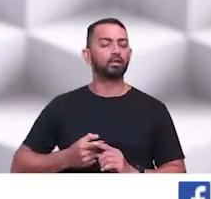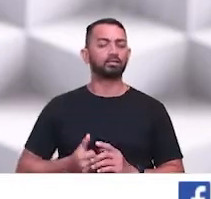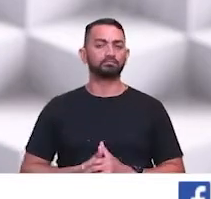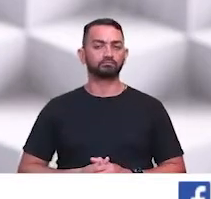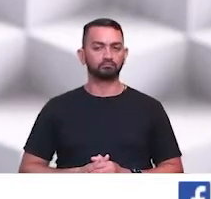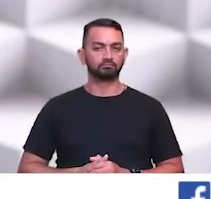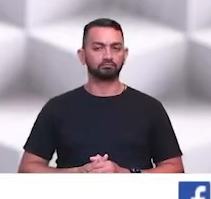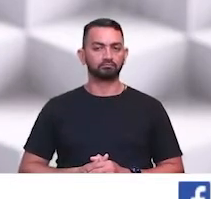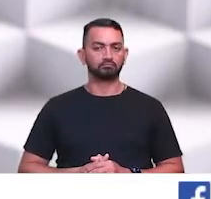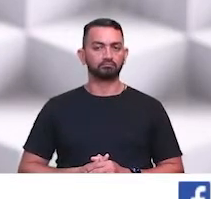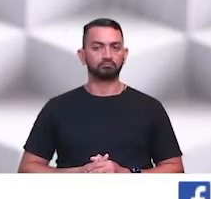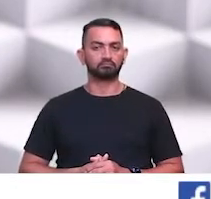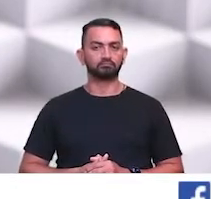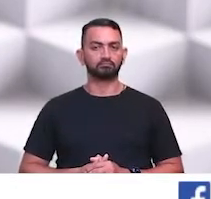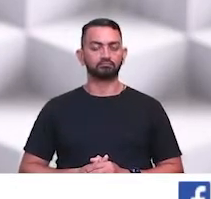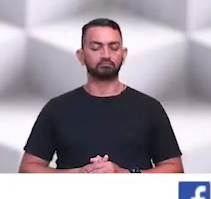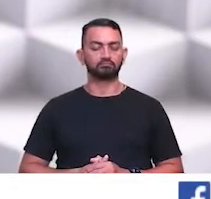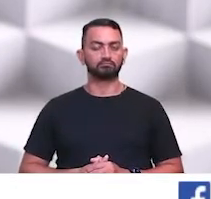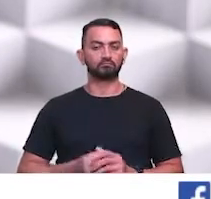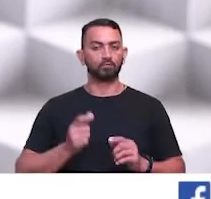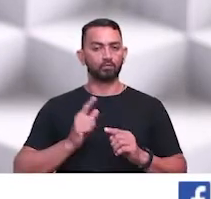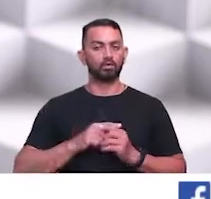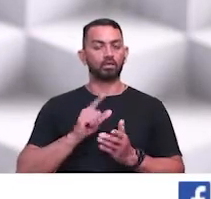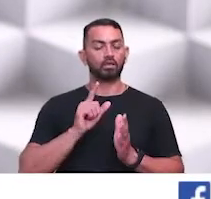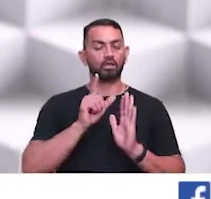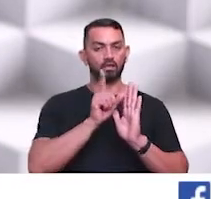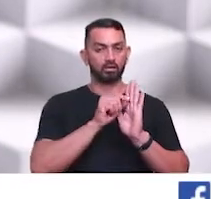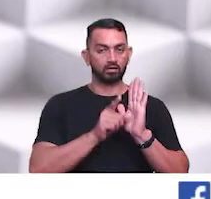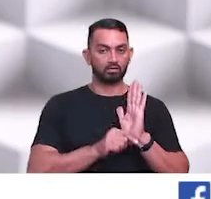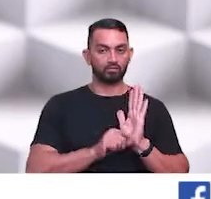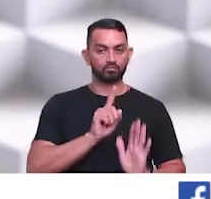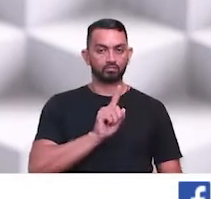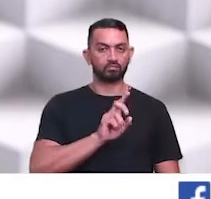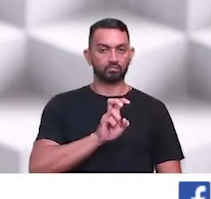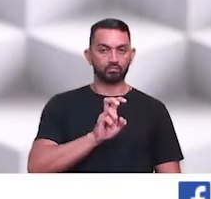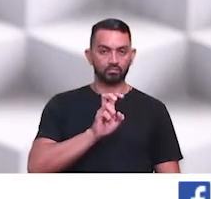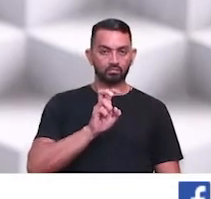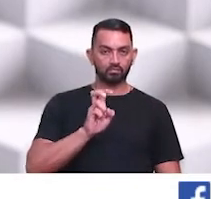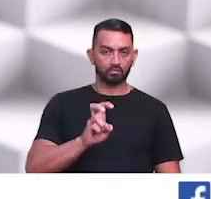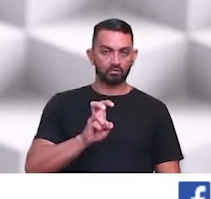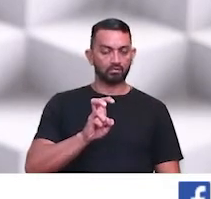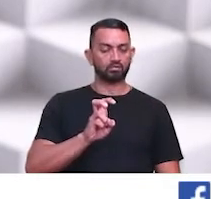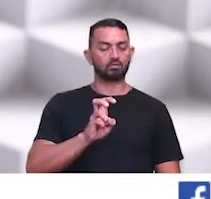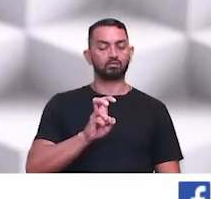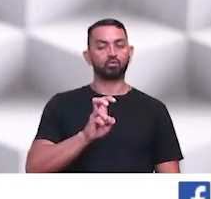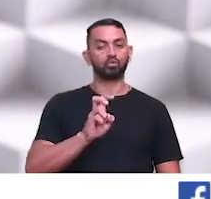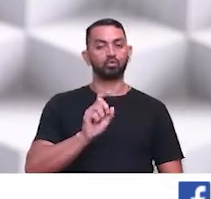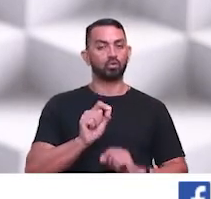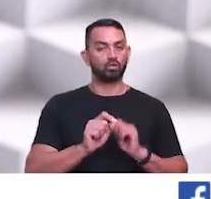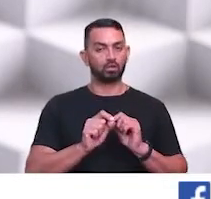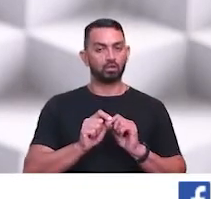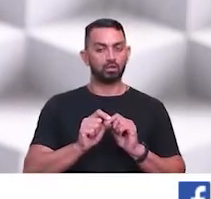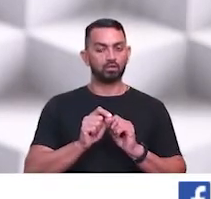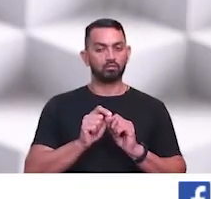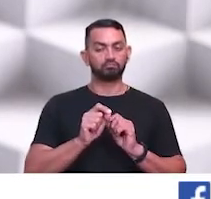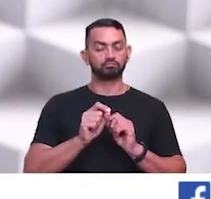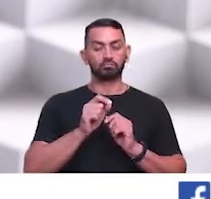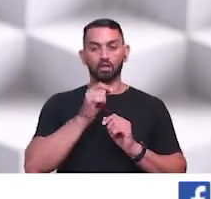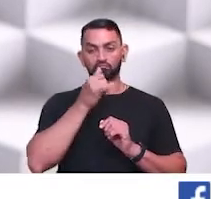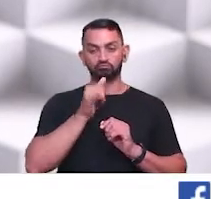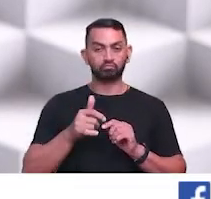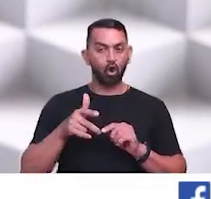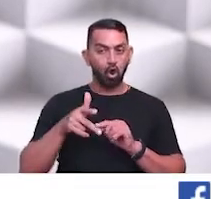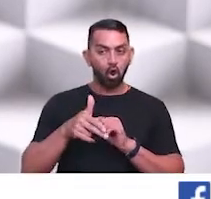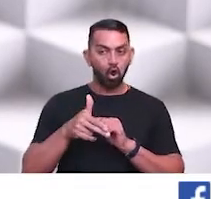explicar para você porque é porque pessoal de acordo com o artigo 155 do Código Penal ligações clandestinas